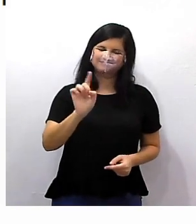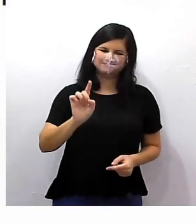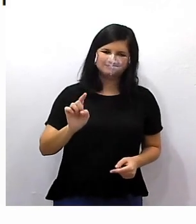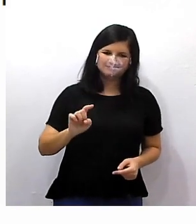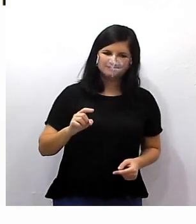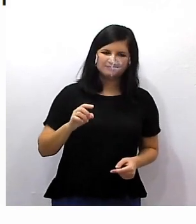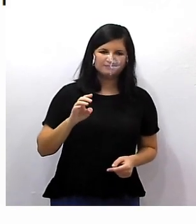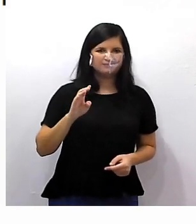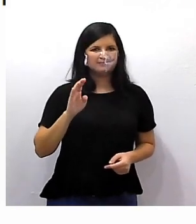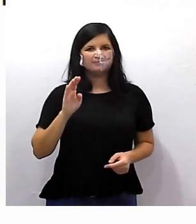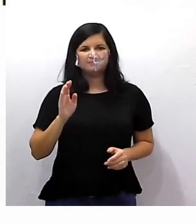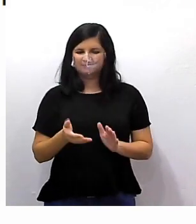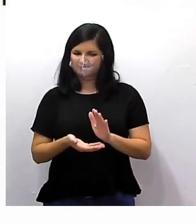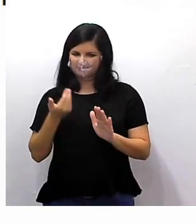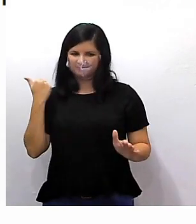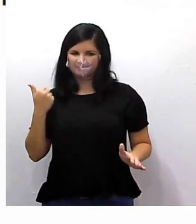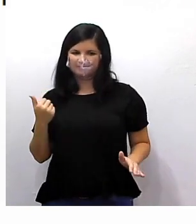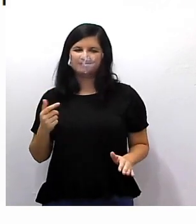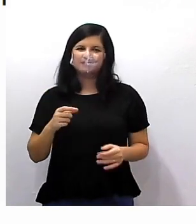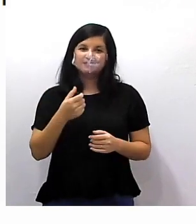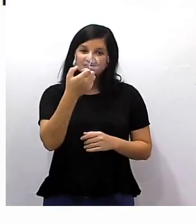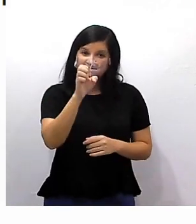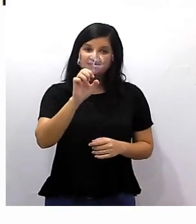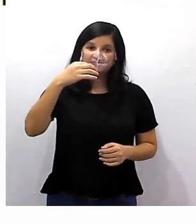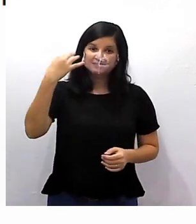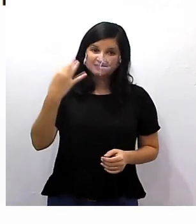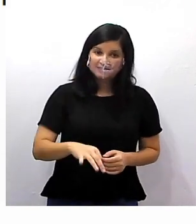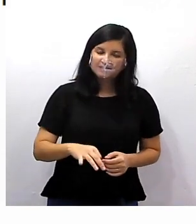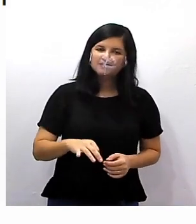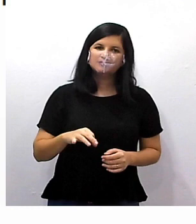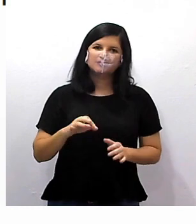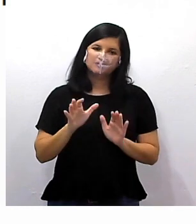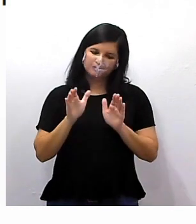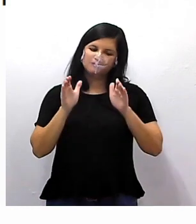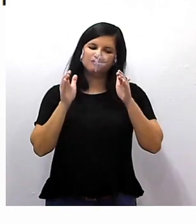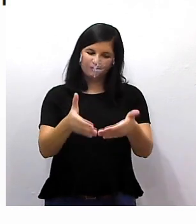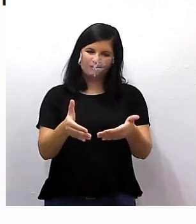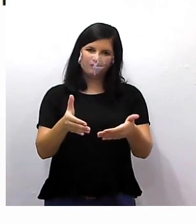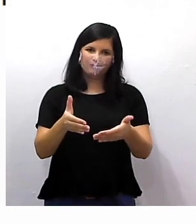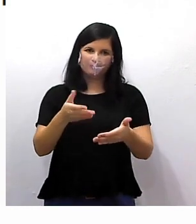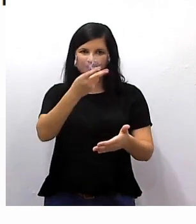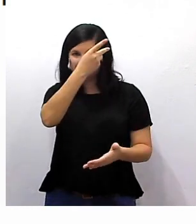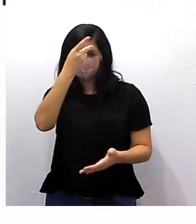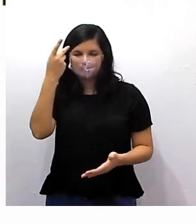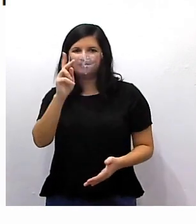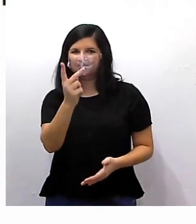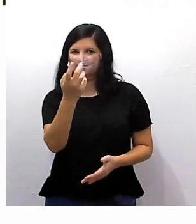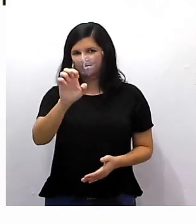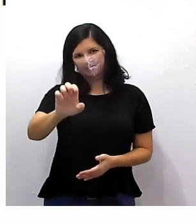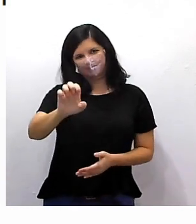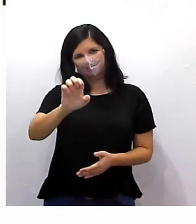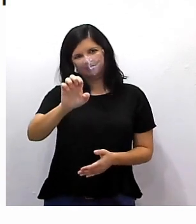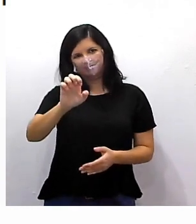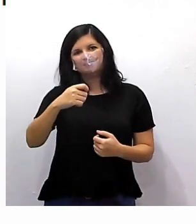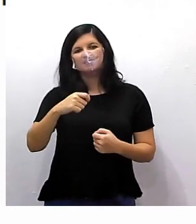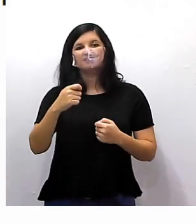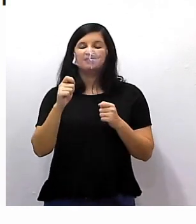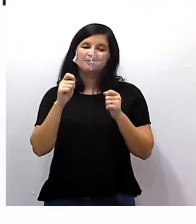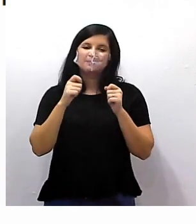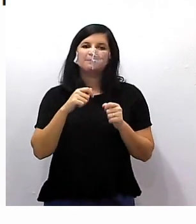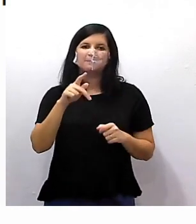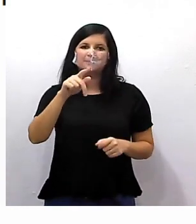B a gente considera, e mesmo assim, se fosse correto, tá? Estaria dando ênfase em quem realizou. Seria voz ativa, mas a gente precisa da voz